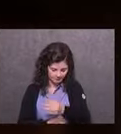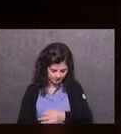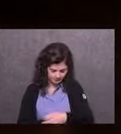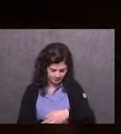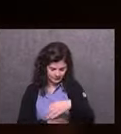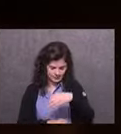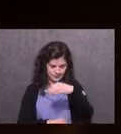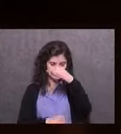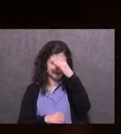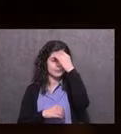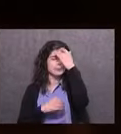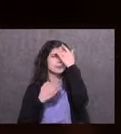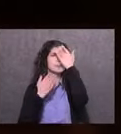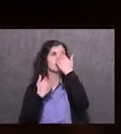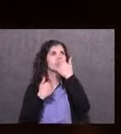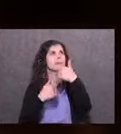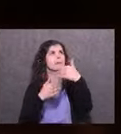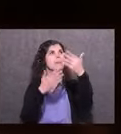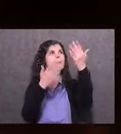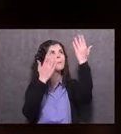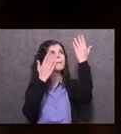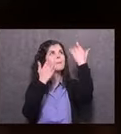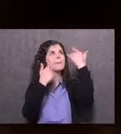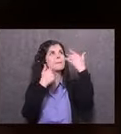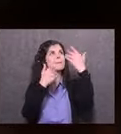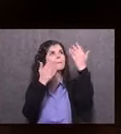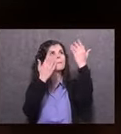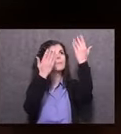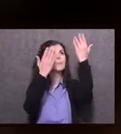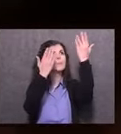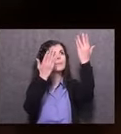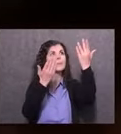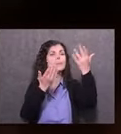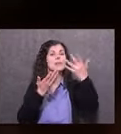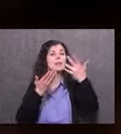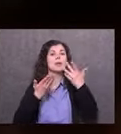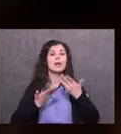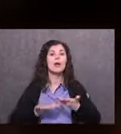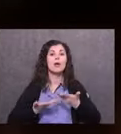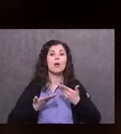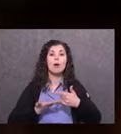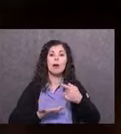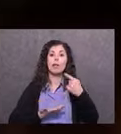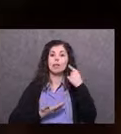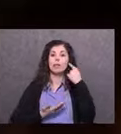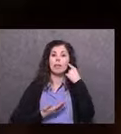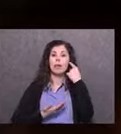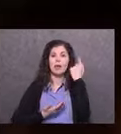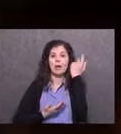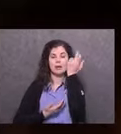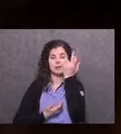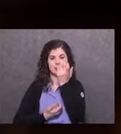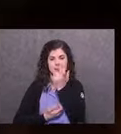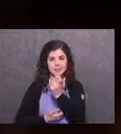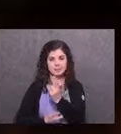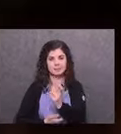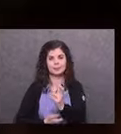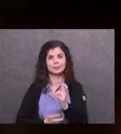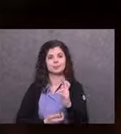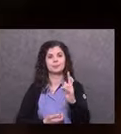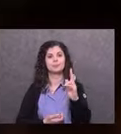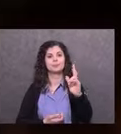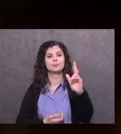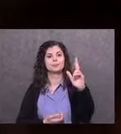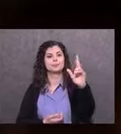a honra e toda a glória, agora e para